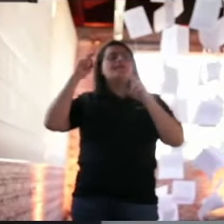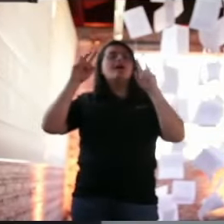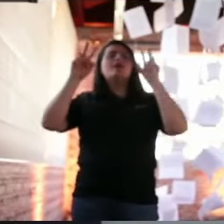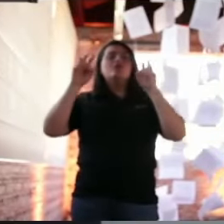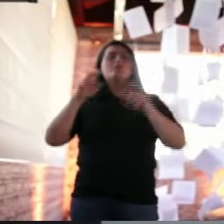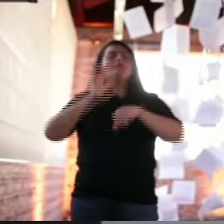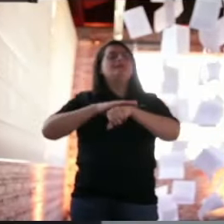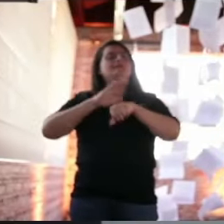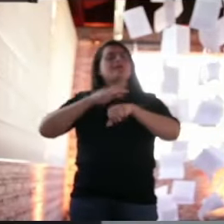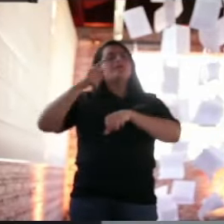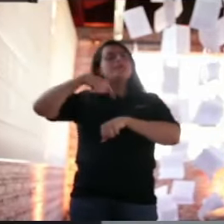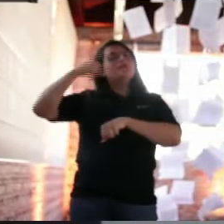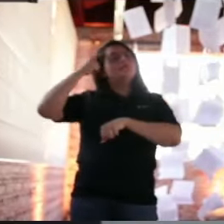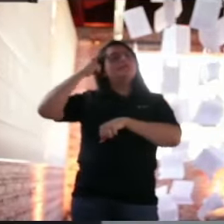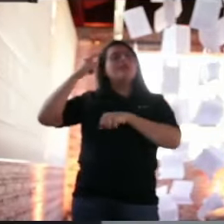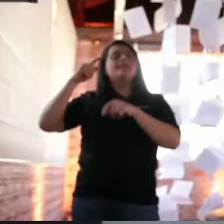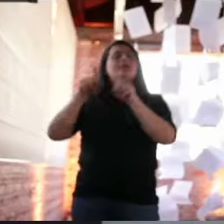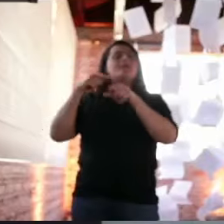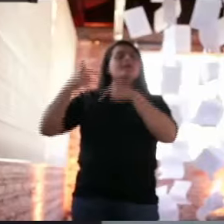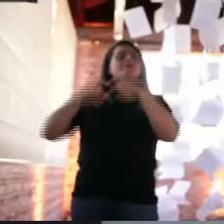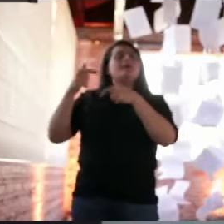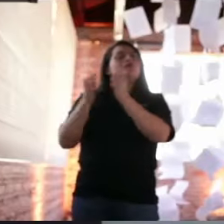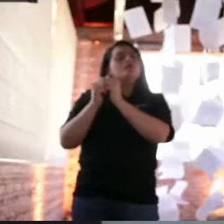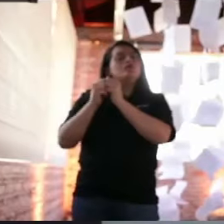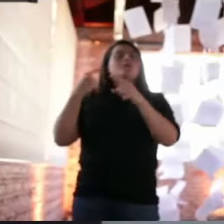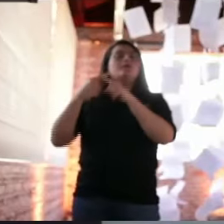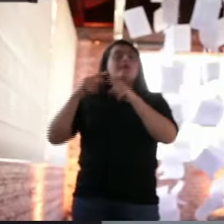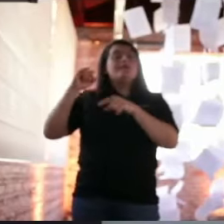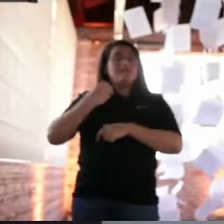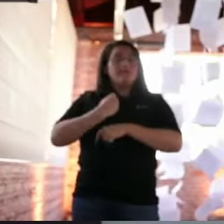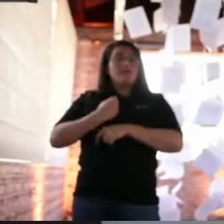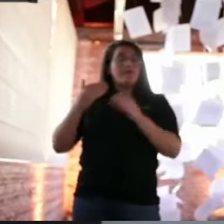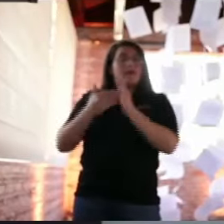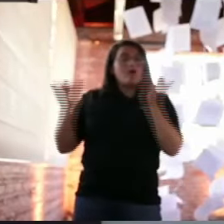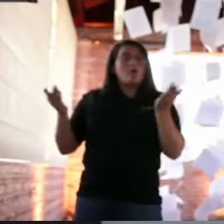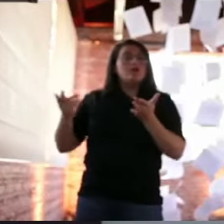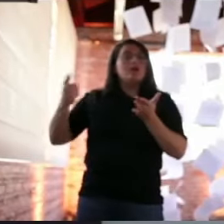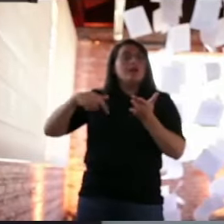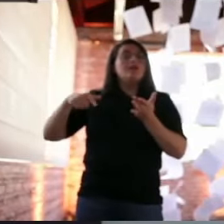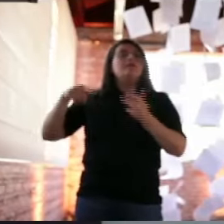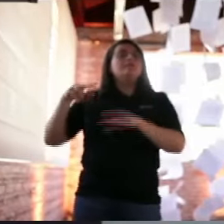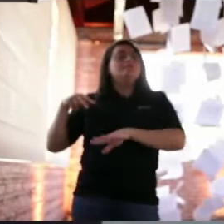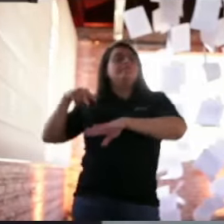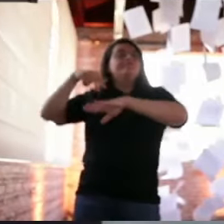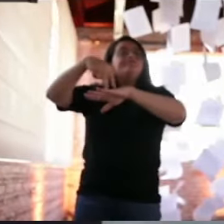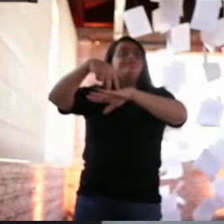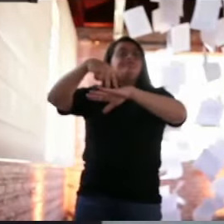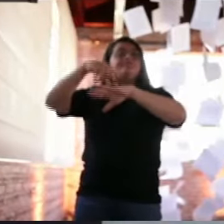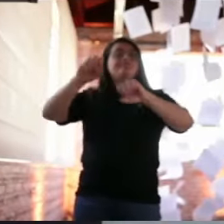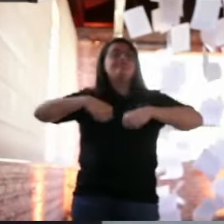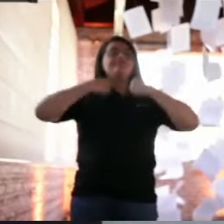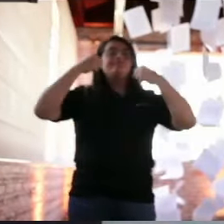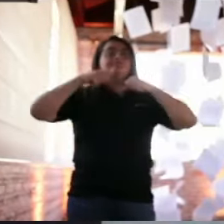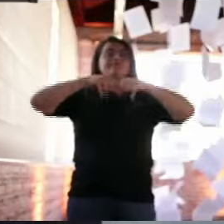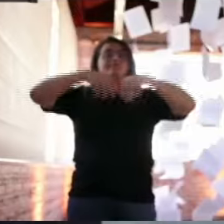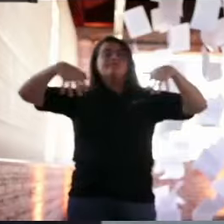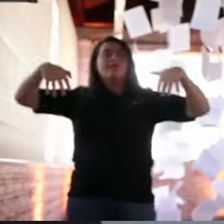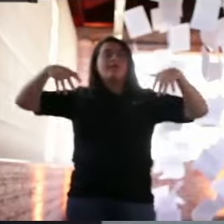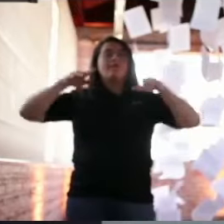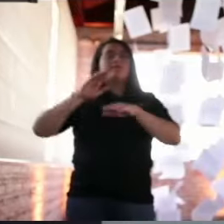tempo como dizer Lacan botar para trabalhar porque se ele estivessem vivos hoje eles estavam na Linha de Frente disso daí com certeza